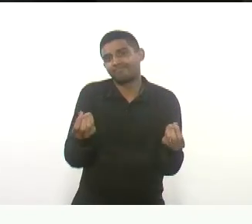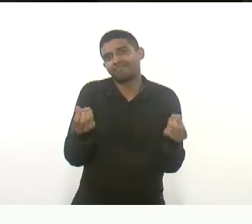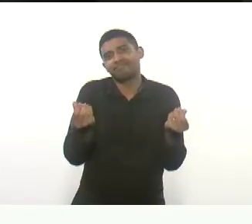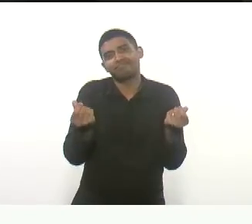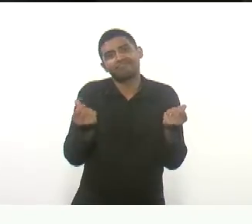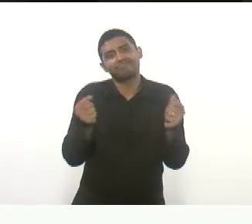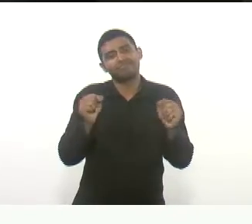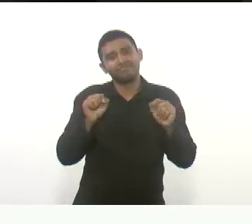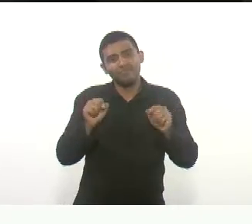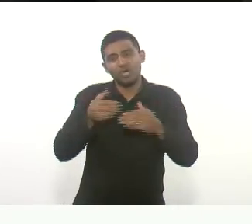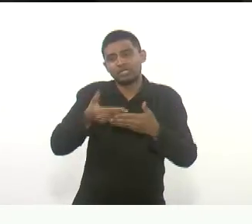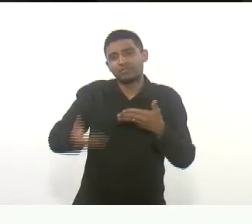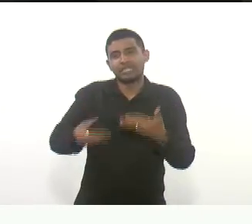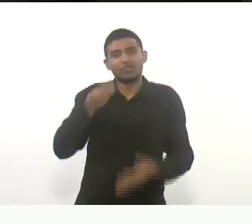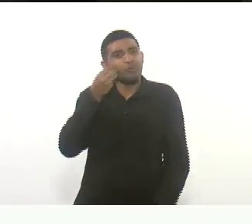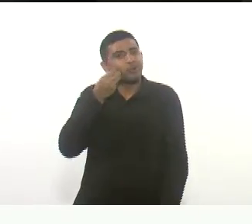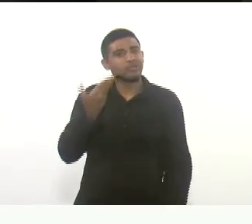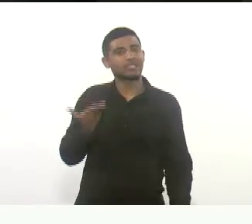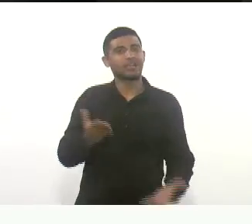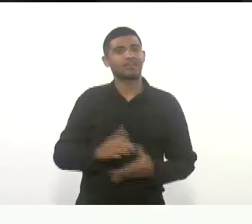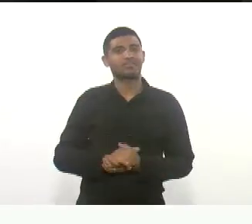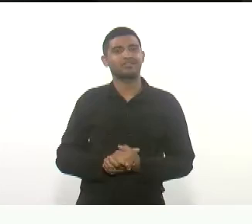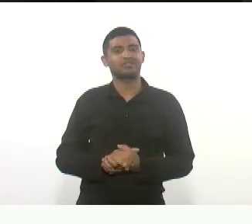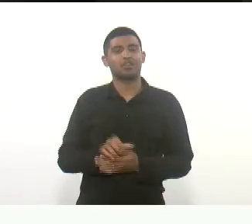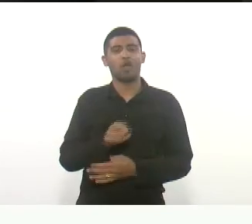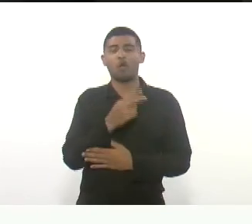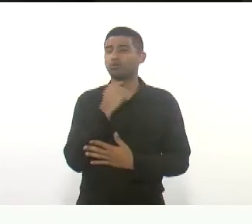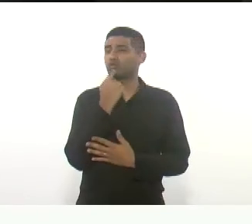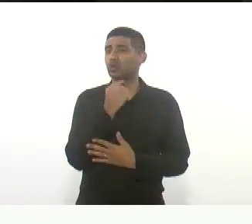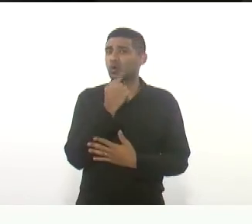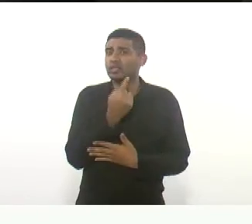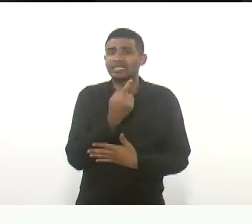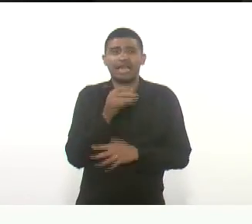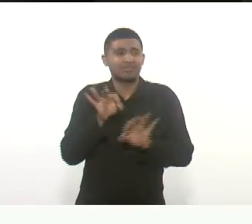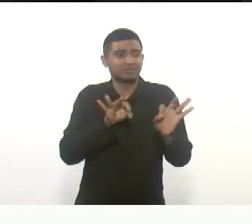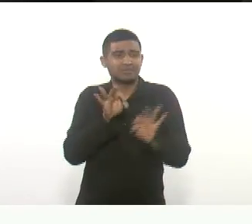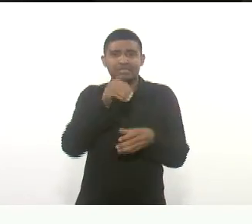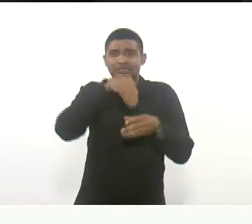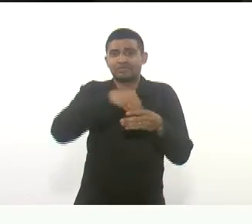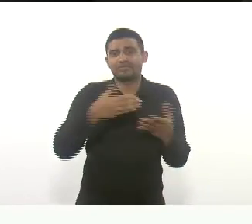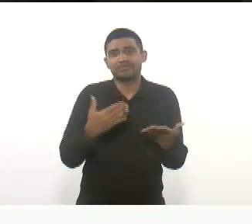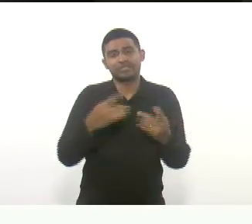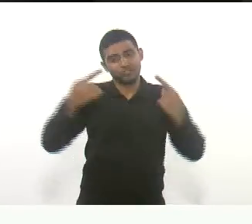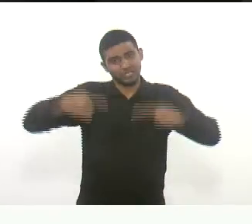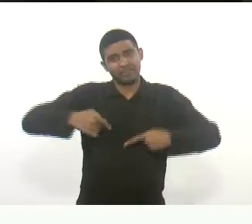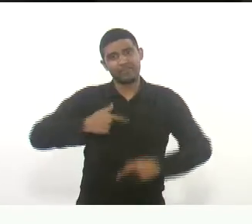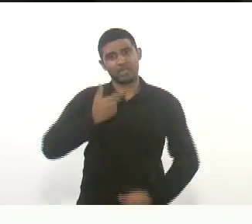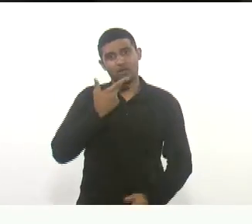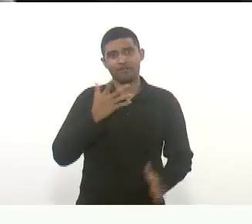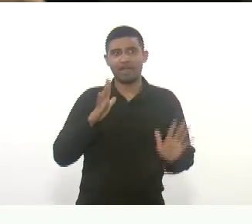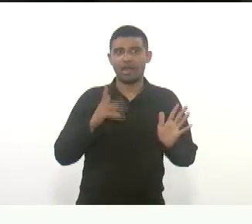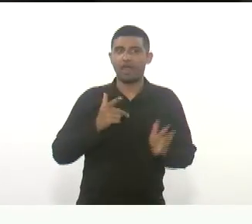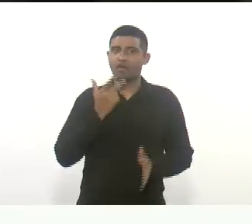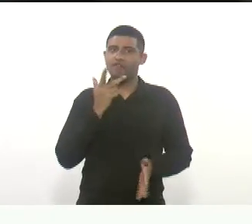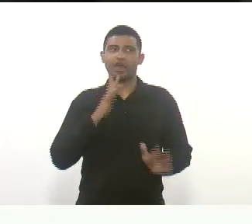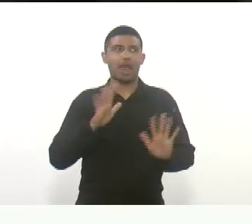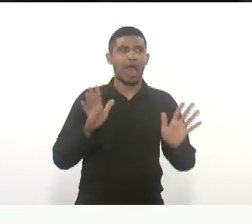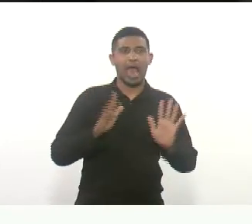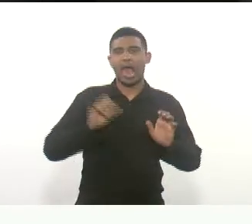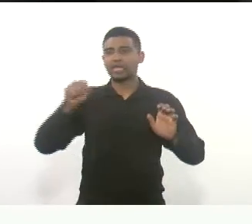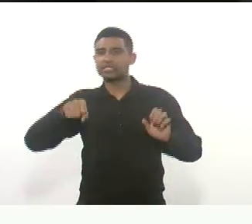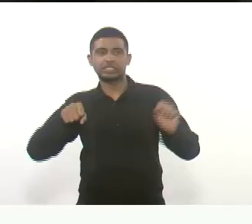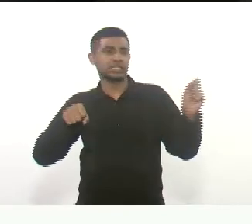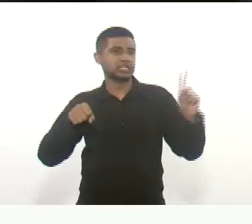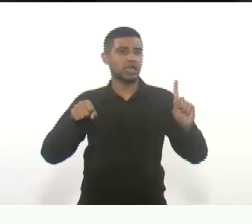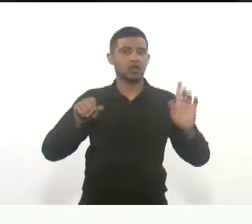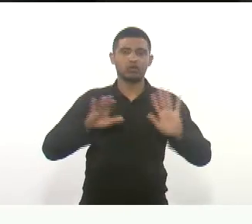já perdeu a oportunidade, ou já não conseguiu implementar. Então, é um desafio que eu coloco, não é uma coisa dizendo que sim ou não, é